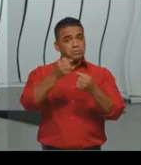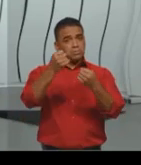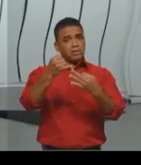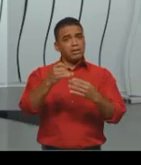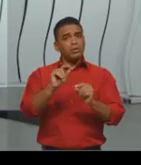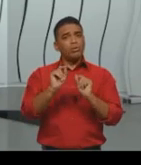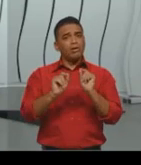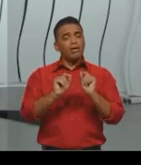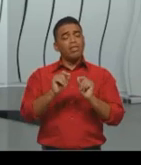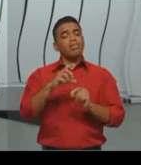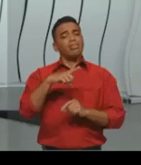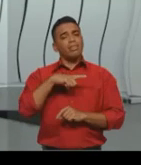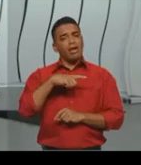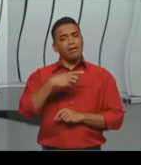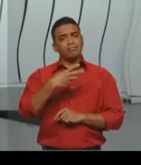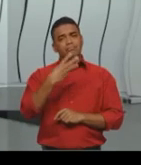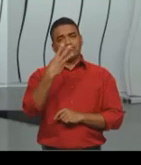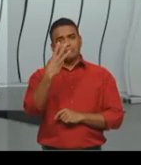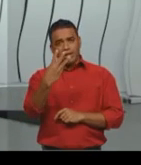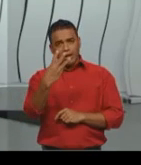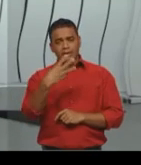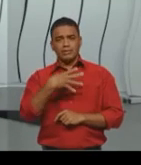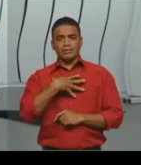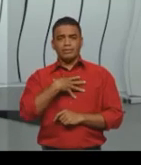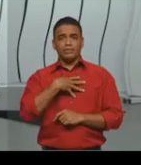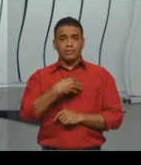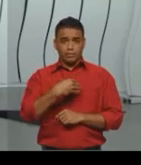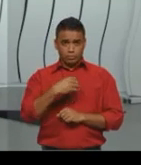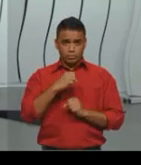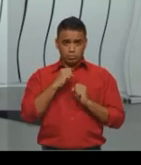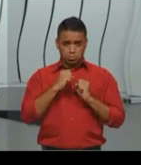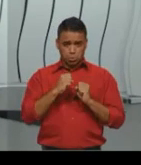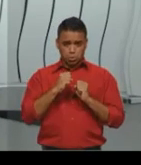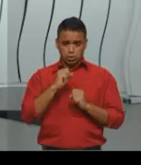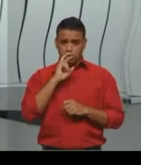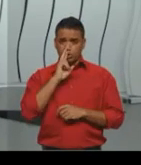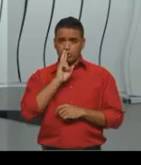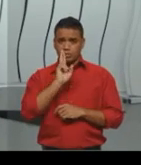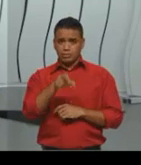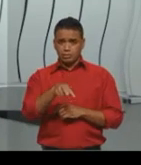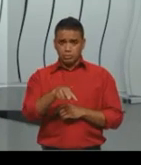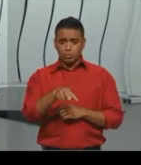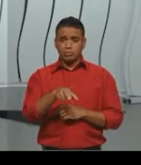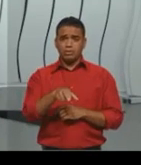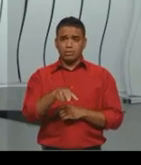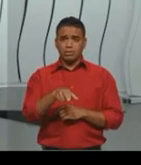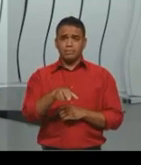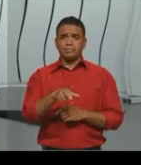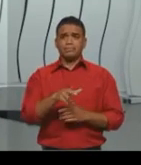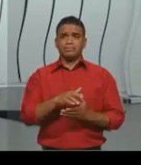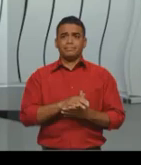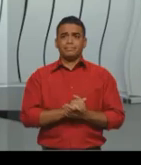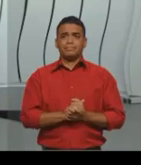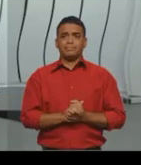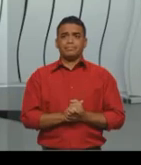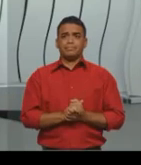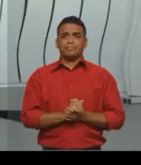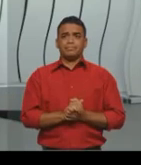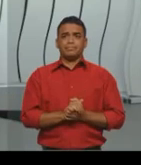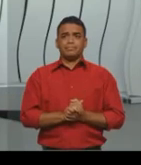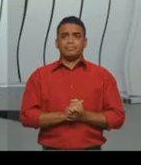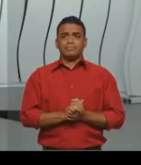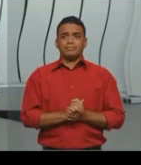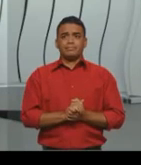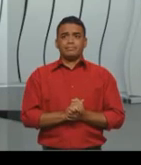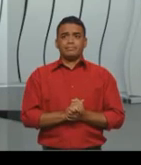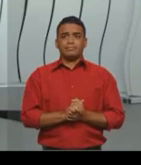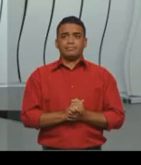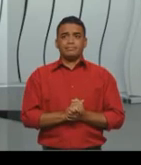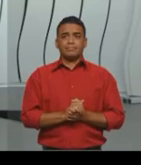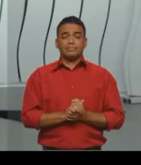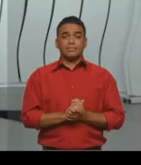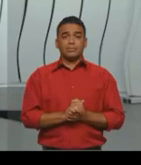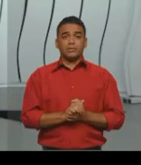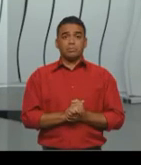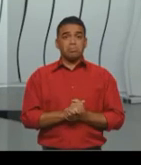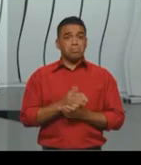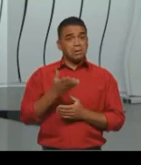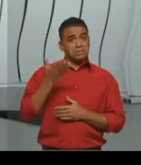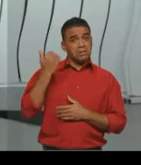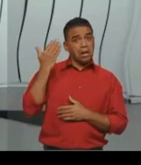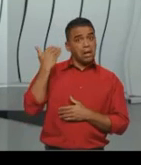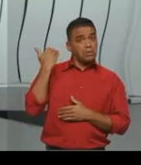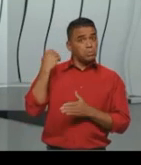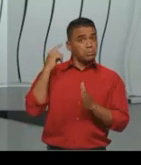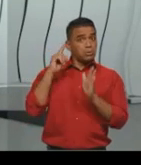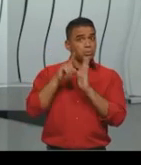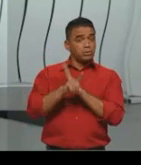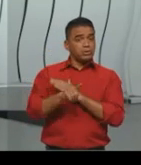Então, a gente poderia responder how many children did he have? Está perguntando no passado.